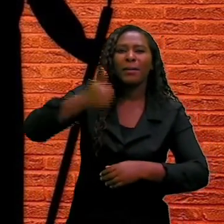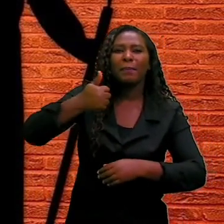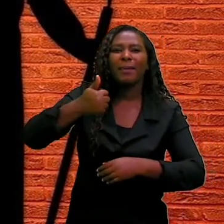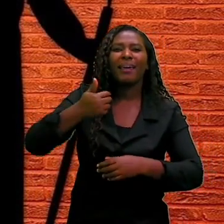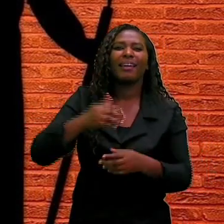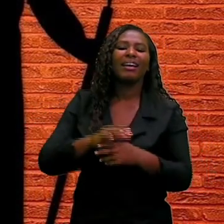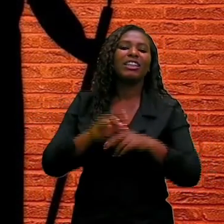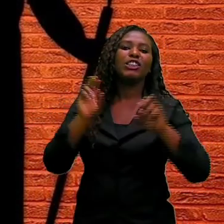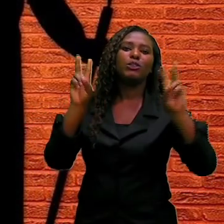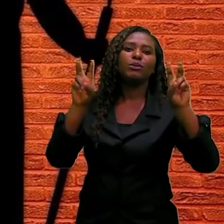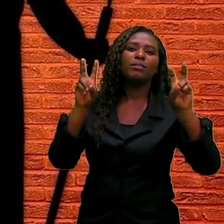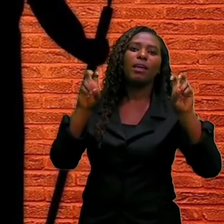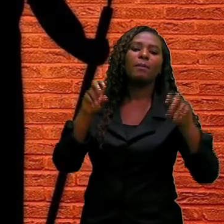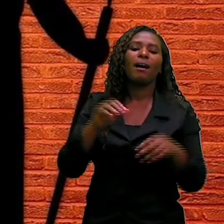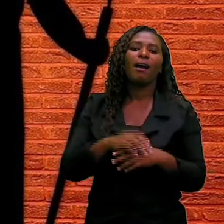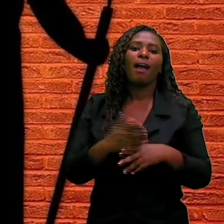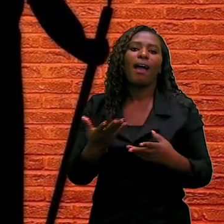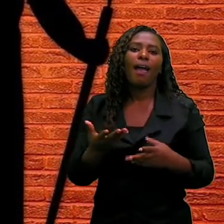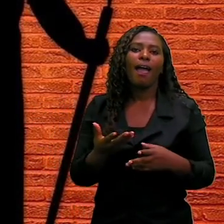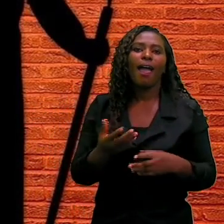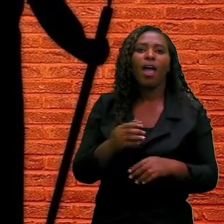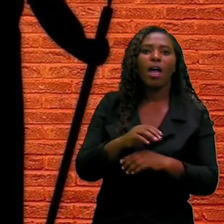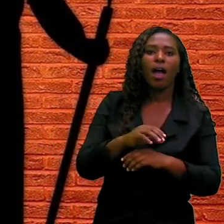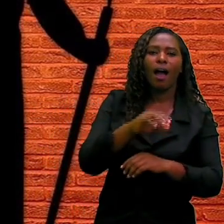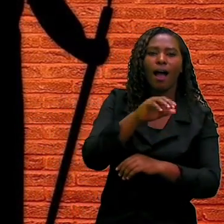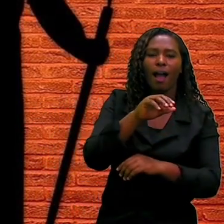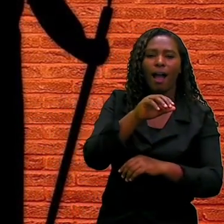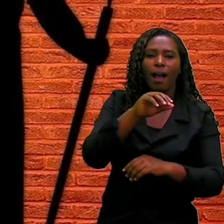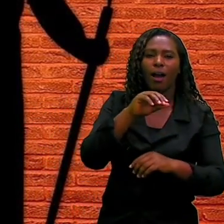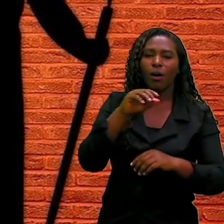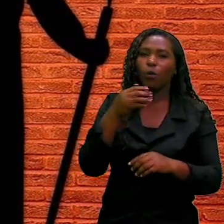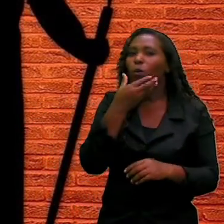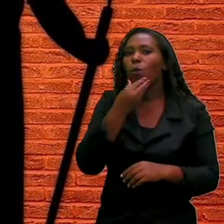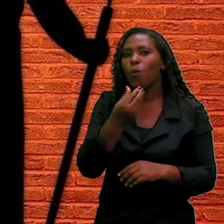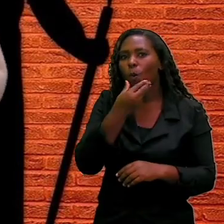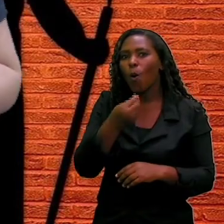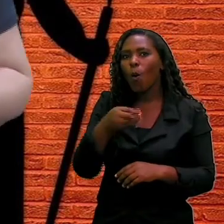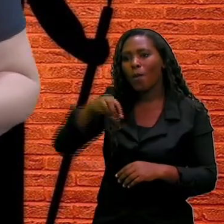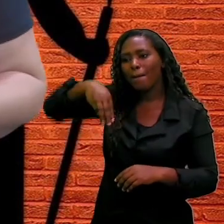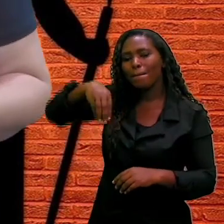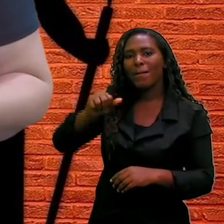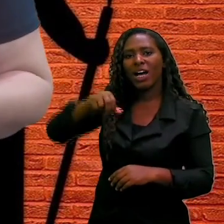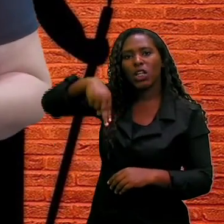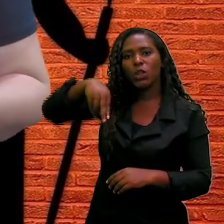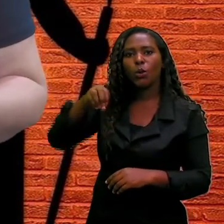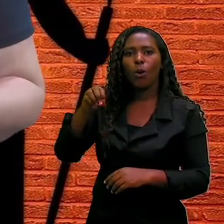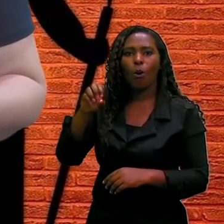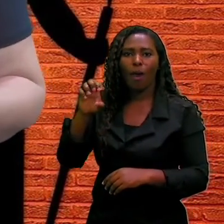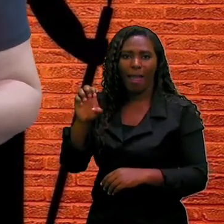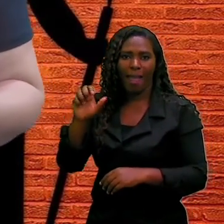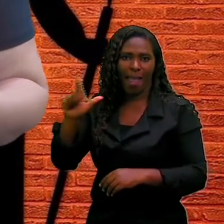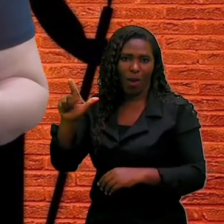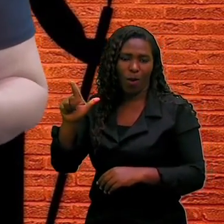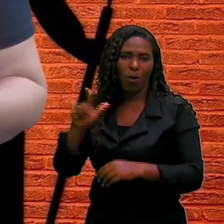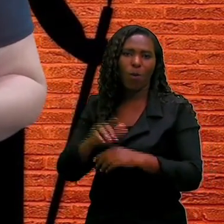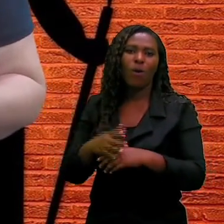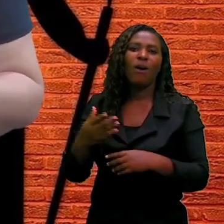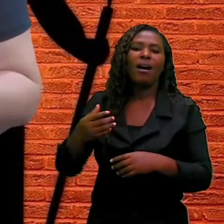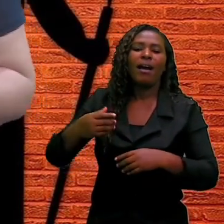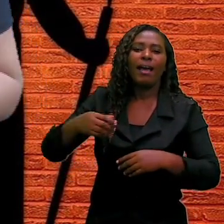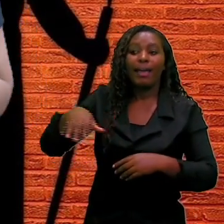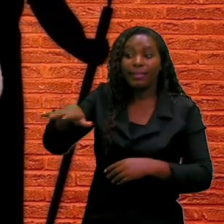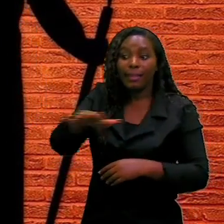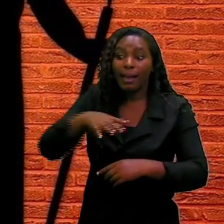Cujo, criada aí por Manuel José de Araújo. Quase que eu falei Manuel, mas não é não, ó. Manuel José de